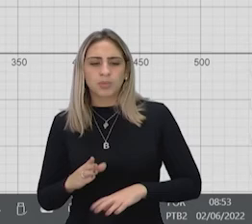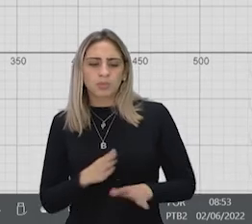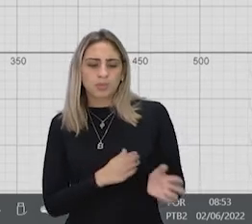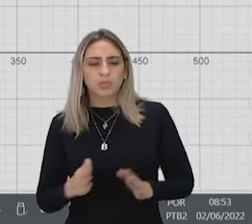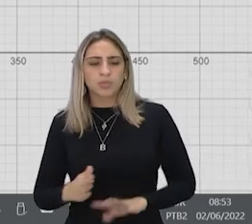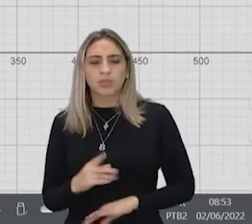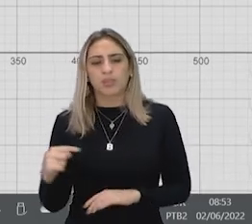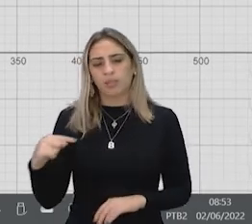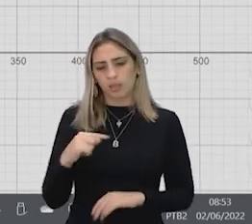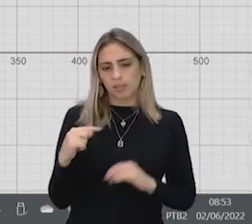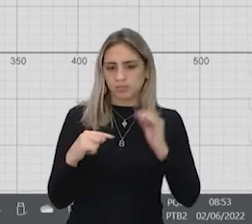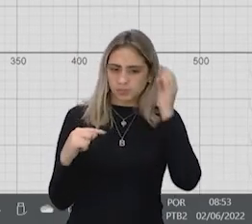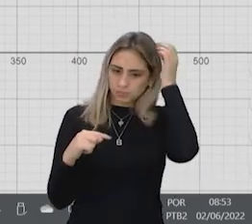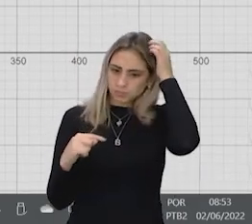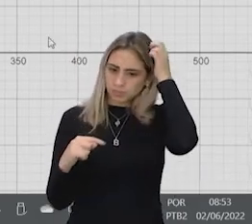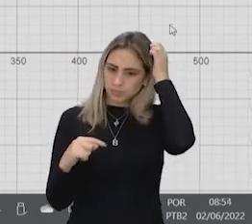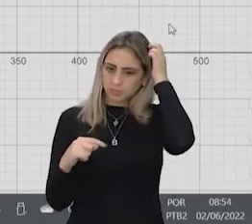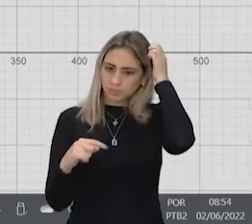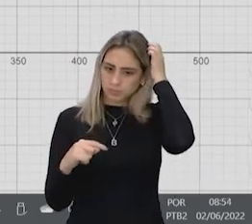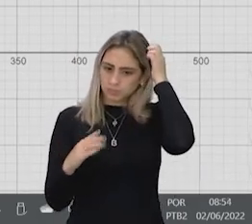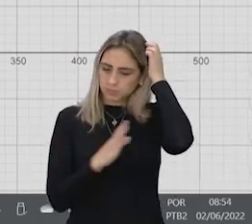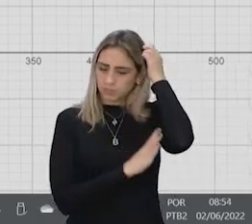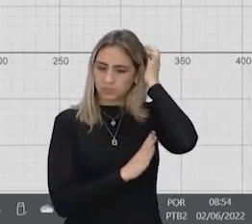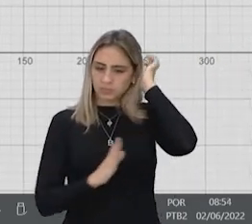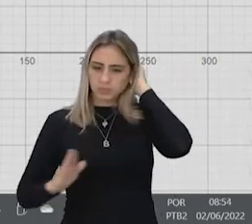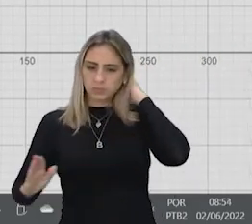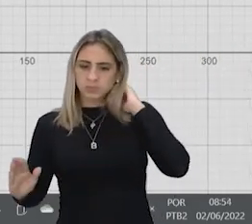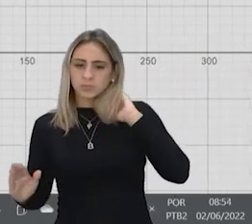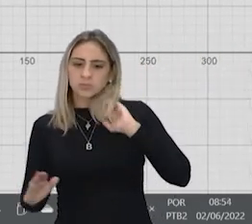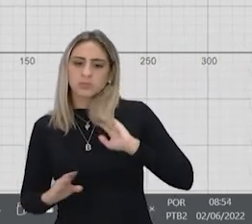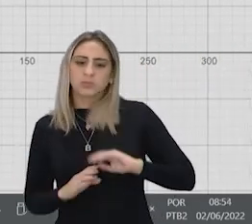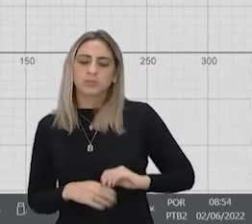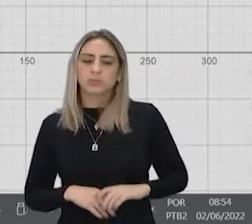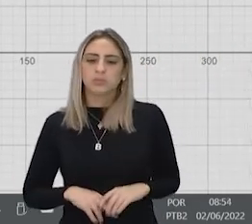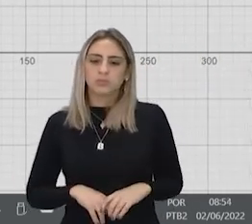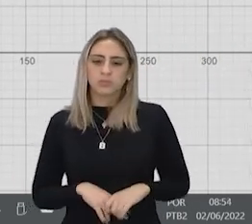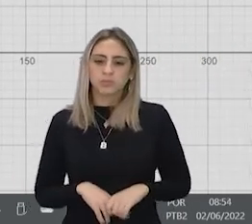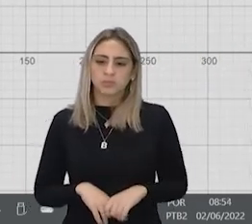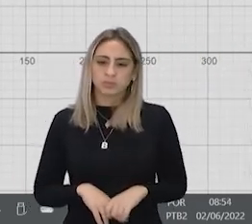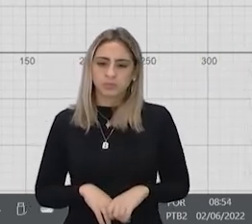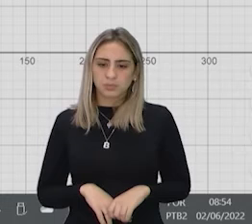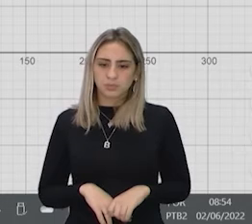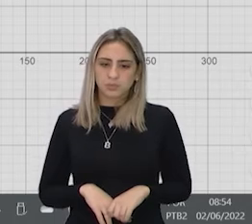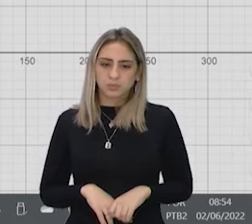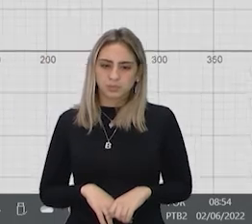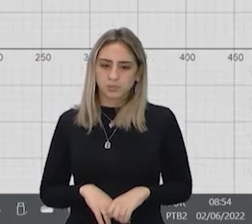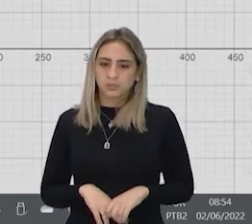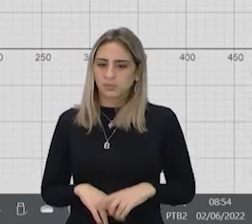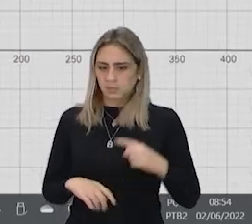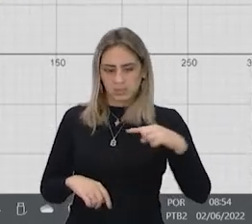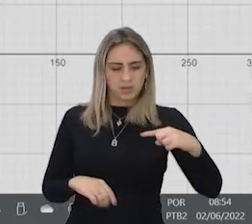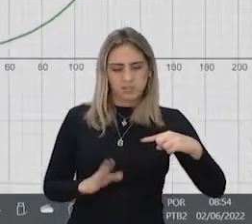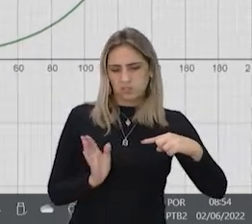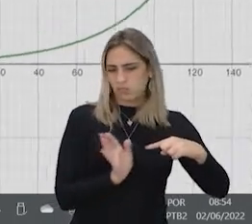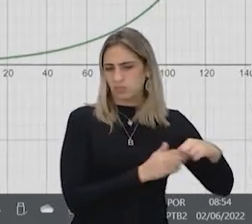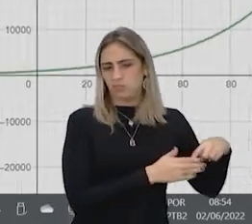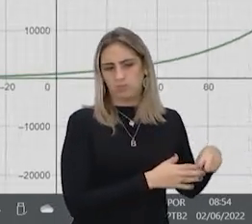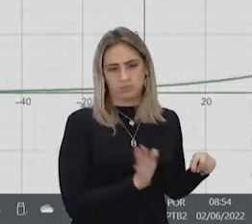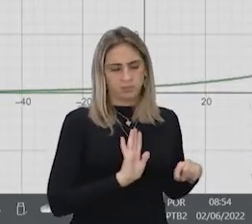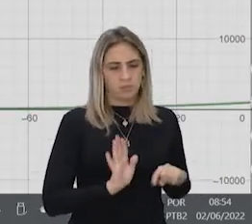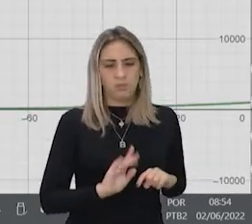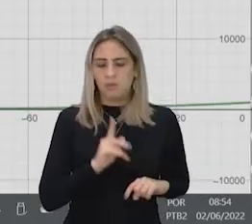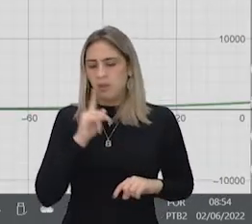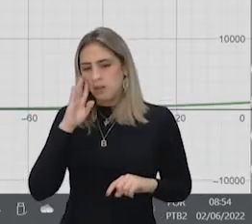Aqui embaixo vai ser o tempo, né, conforme passa o tempo, e aqui vai ser a parte negativa, não interessa. Mas se a gente